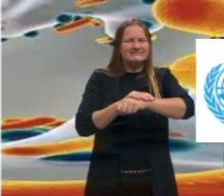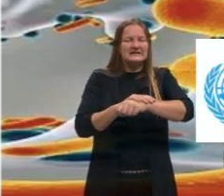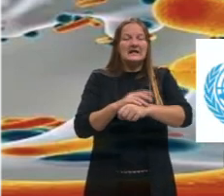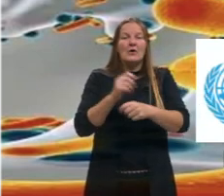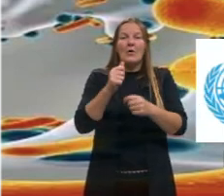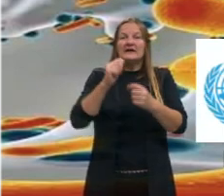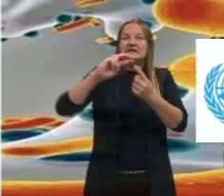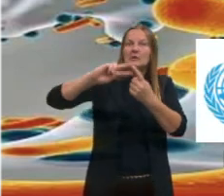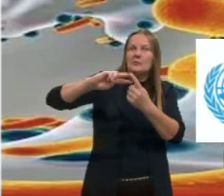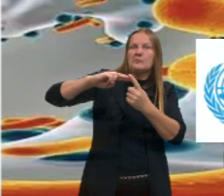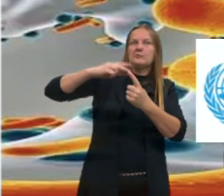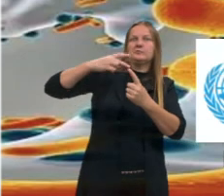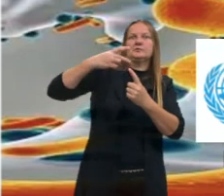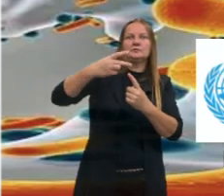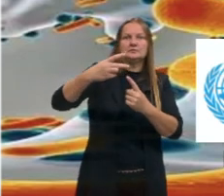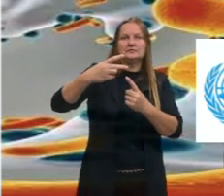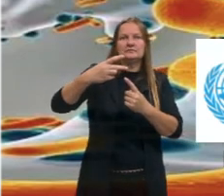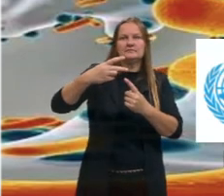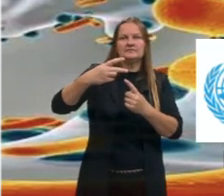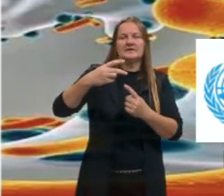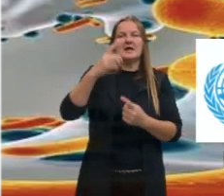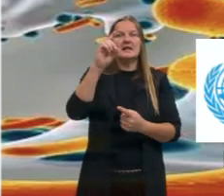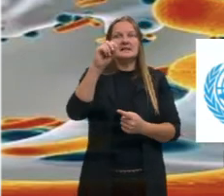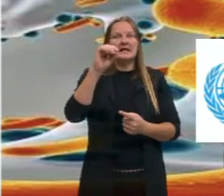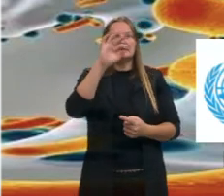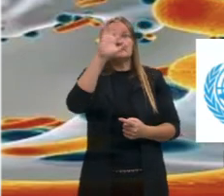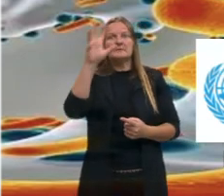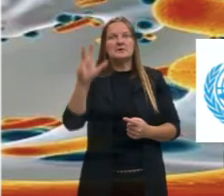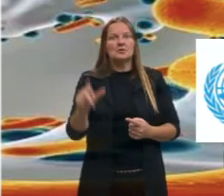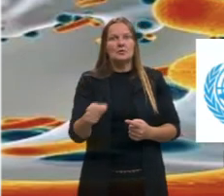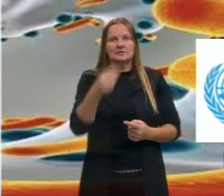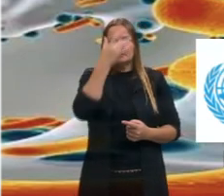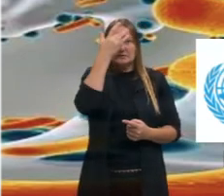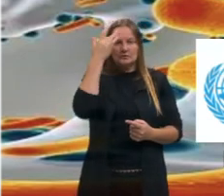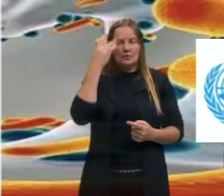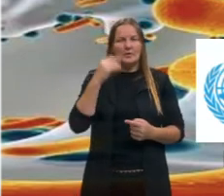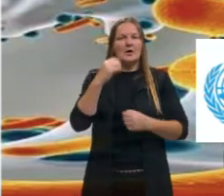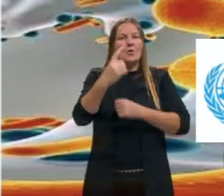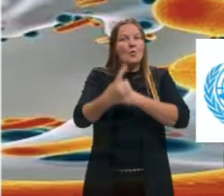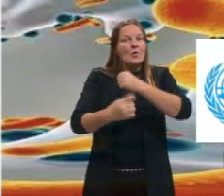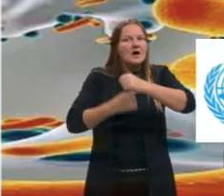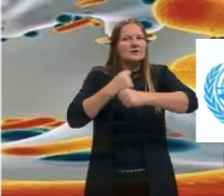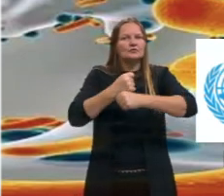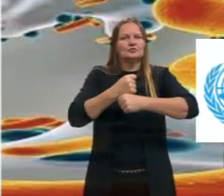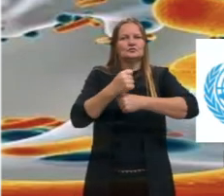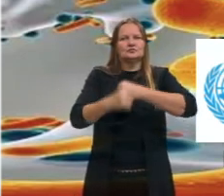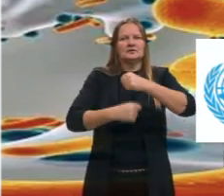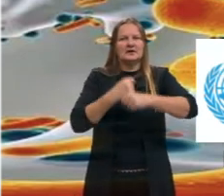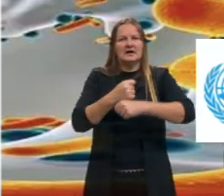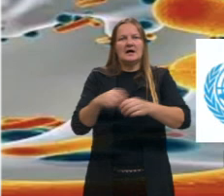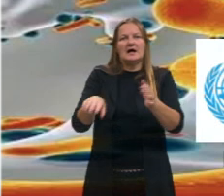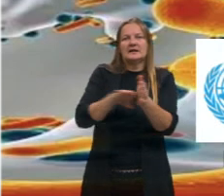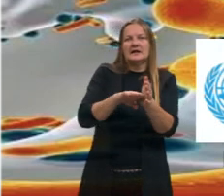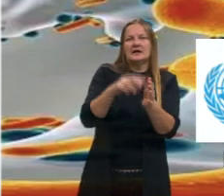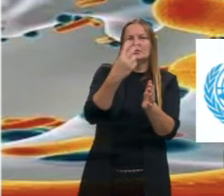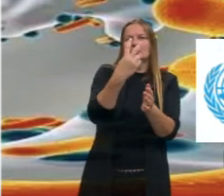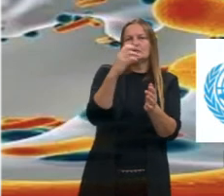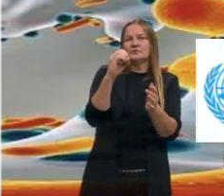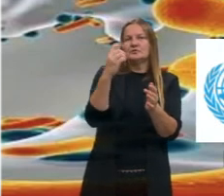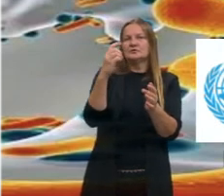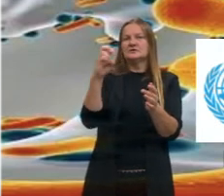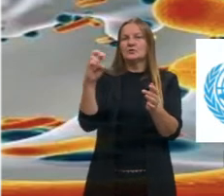dobro desse total que no caso seria 10 milhões né de pessoas anualmente até e até